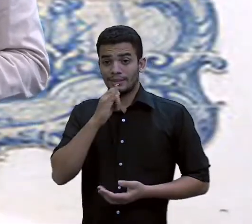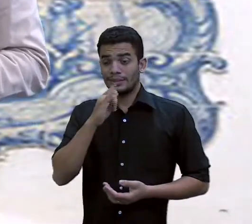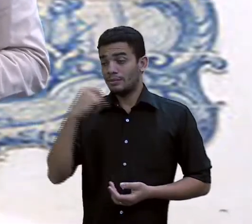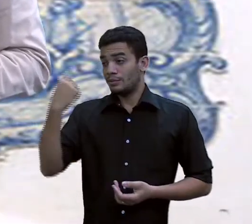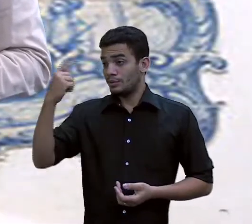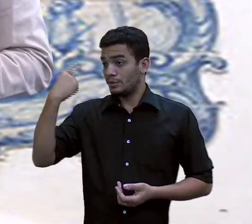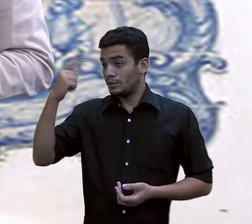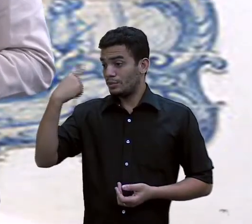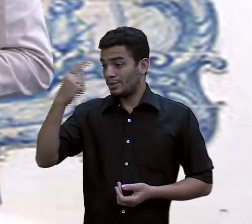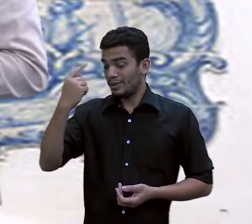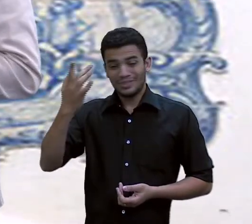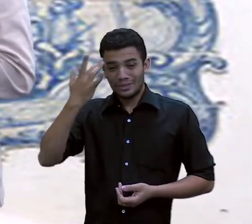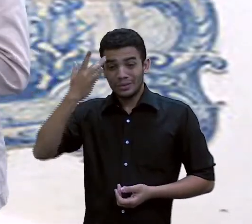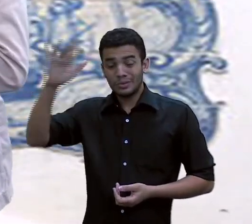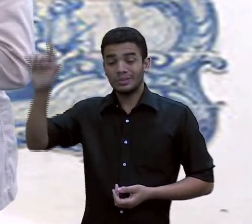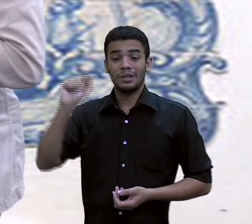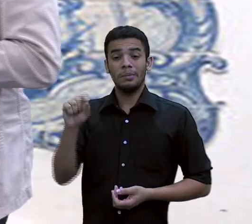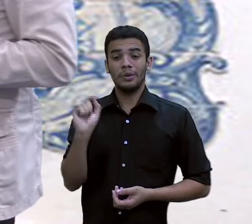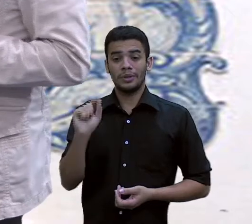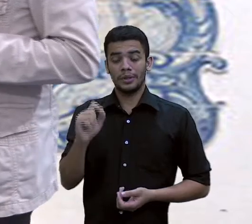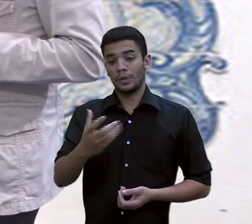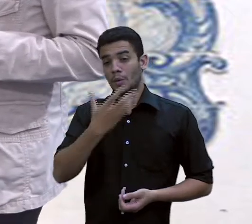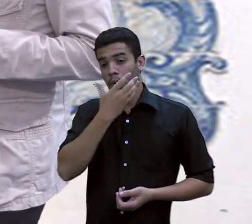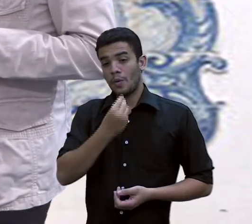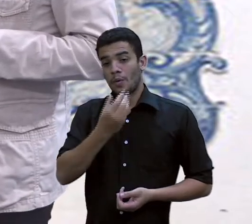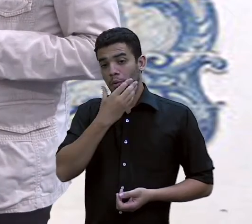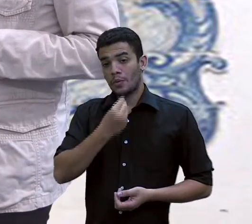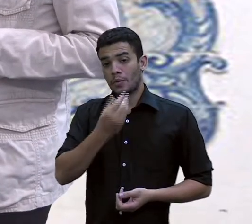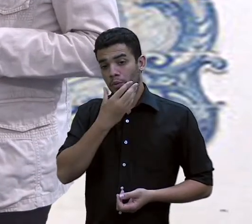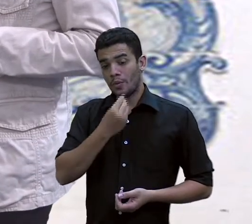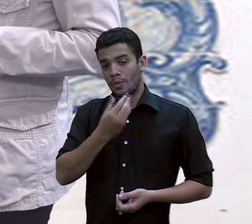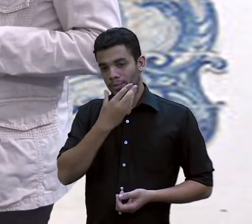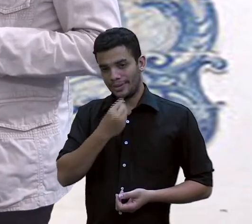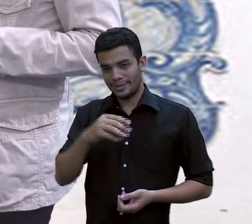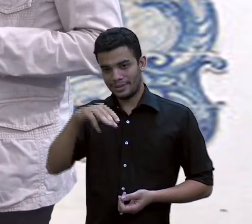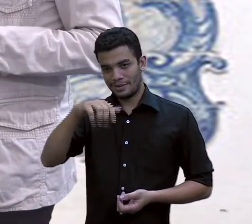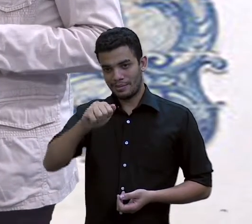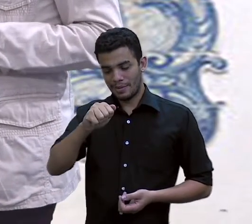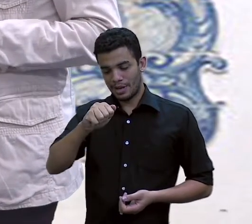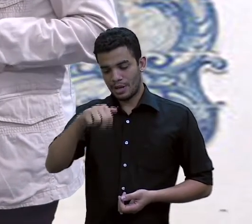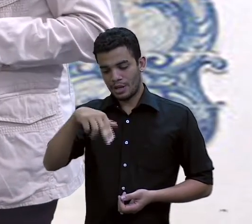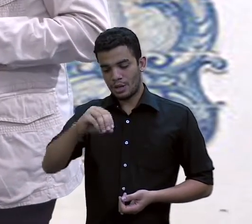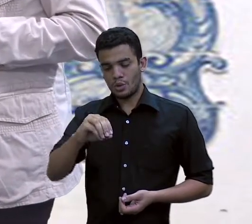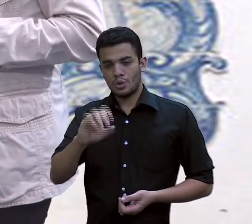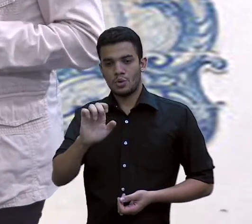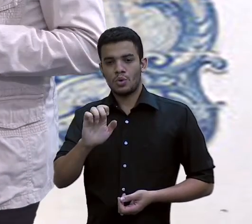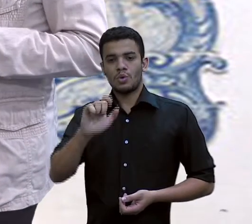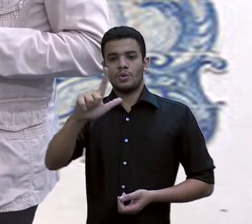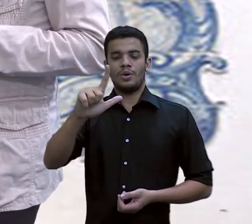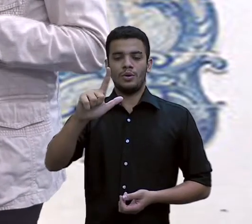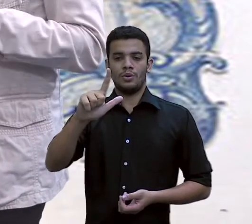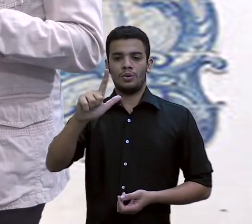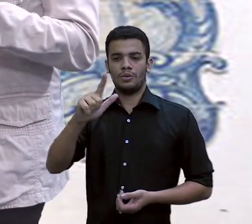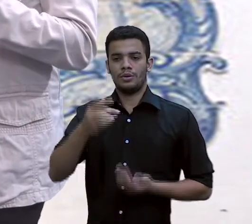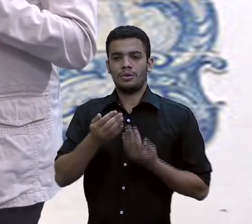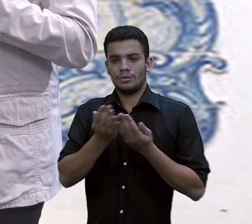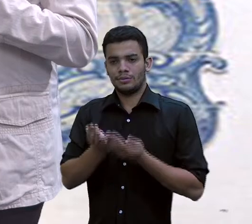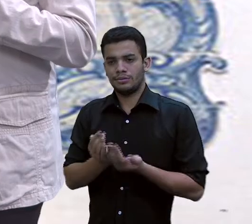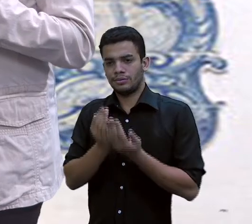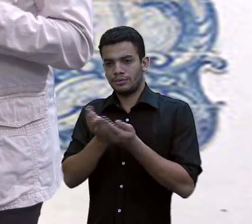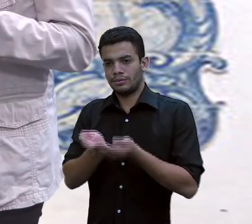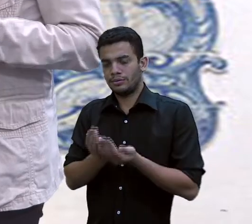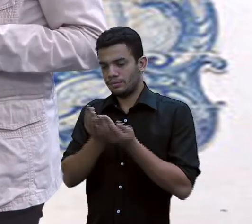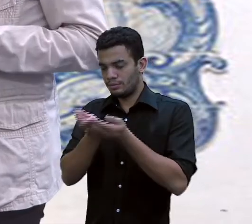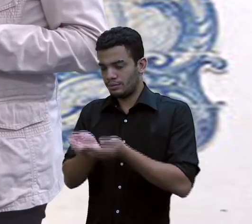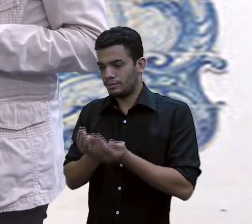Lobo, após 20 dias de viagem, havia desembarcado defronte de